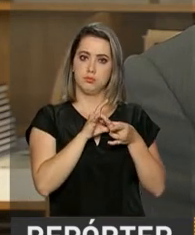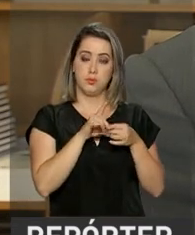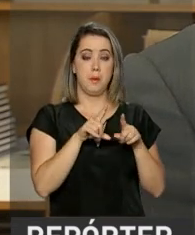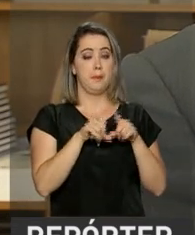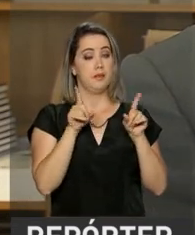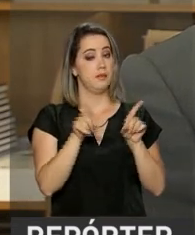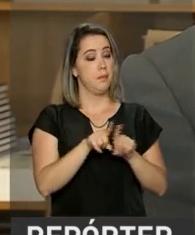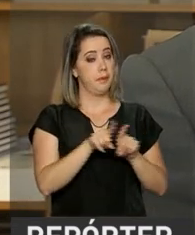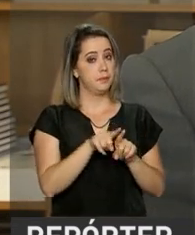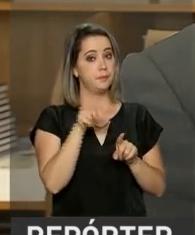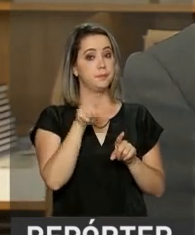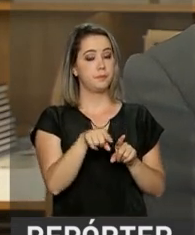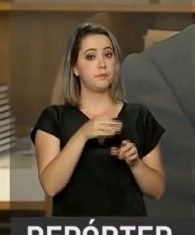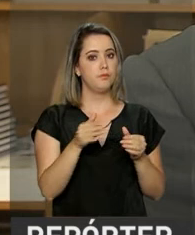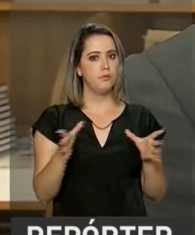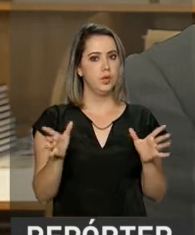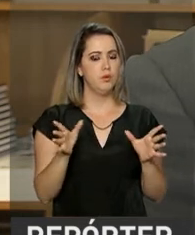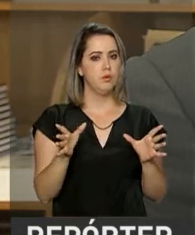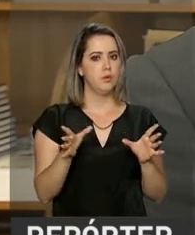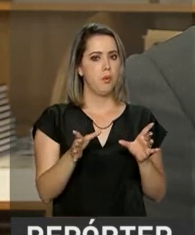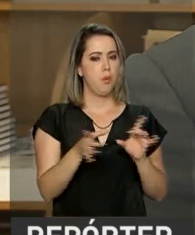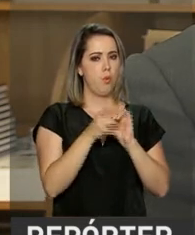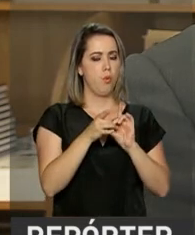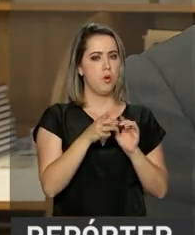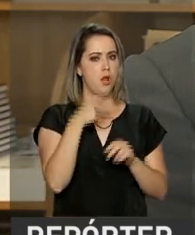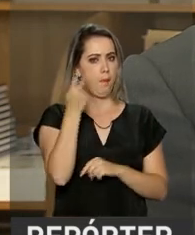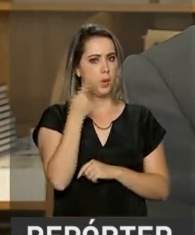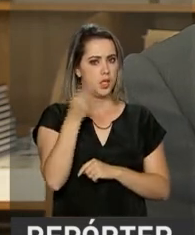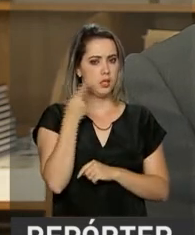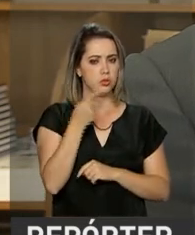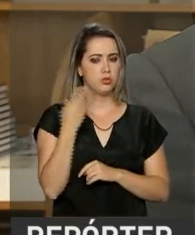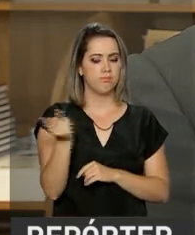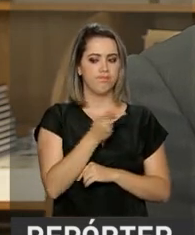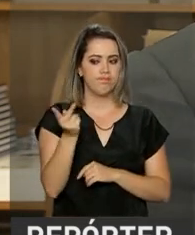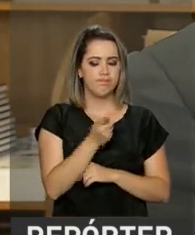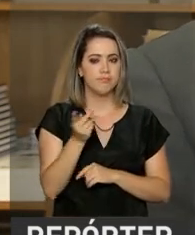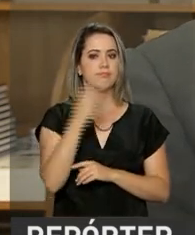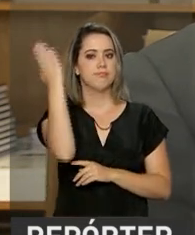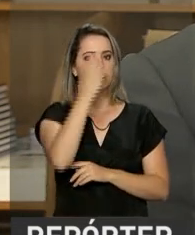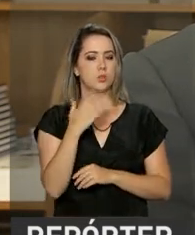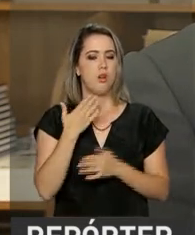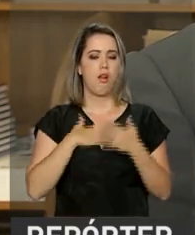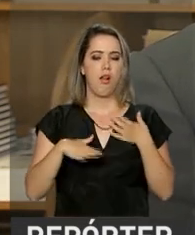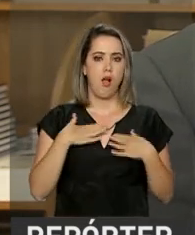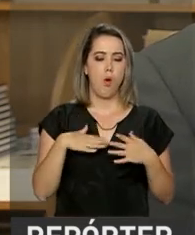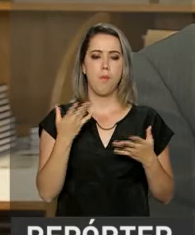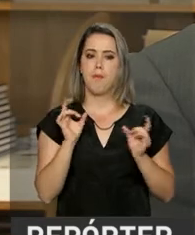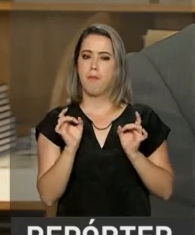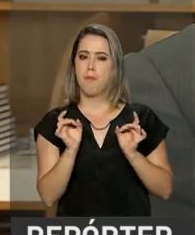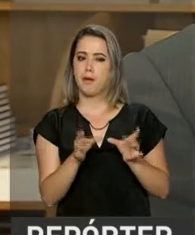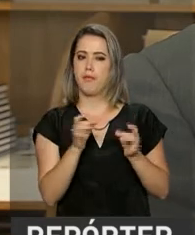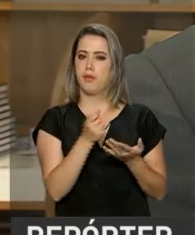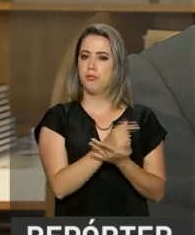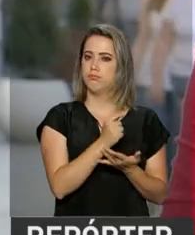também estreito diálogo político que favorece a tranquilidade dos mercados exportadores para